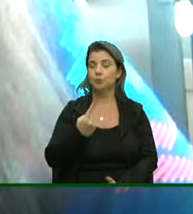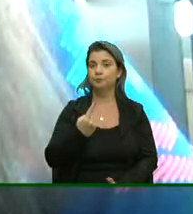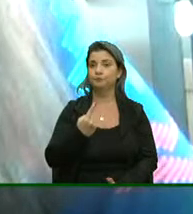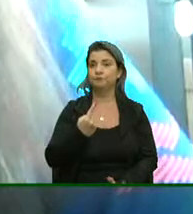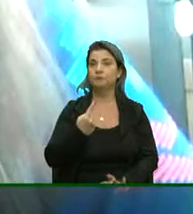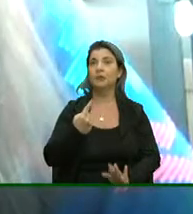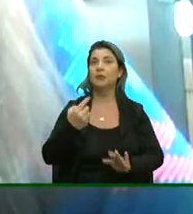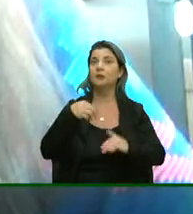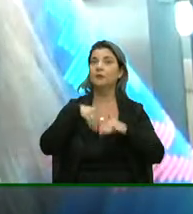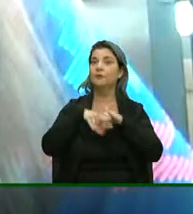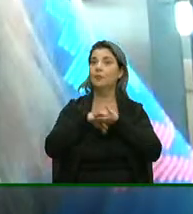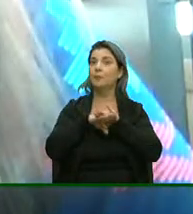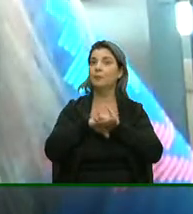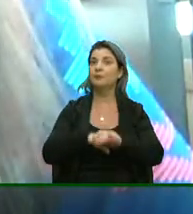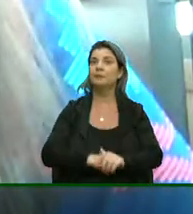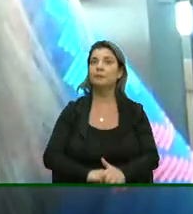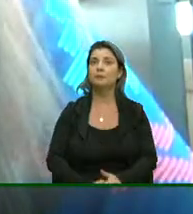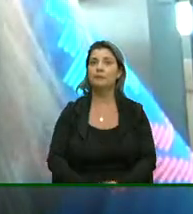emenda...